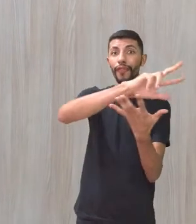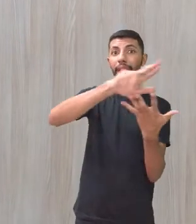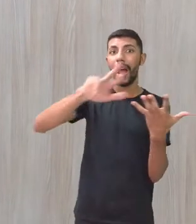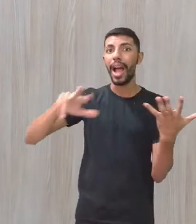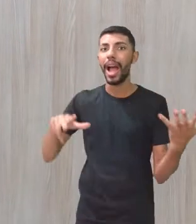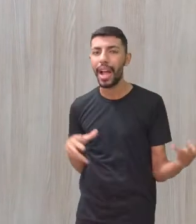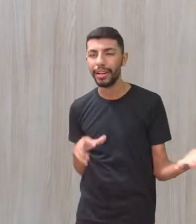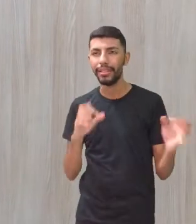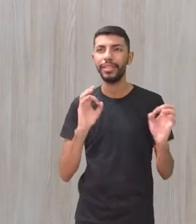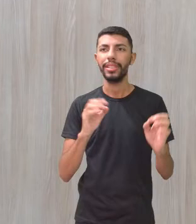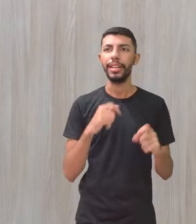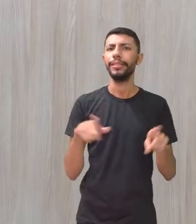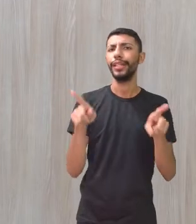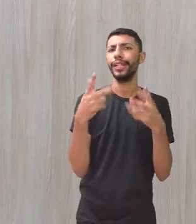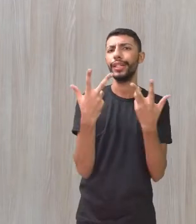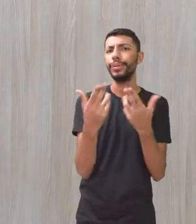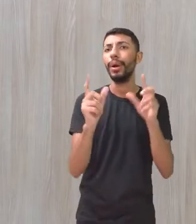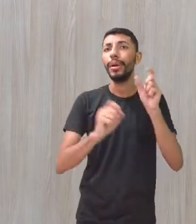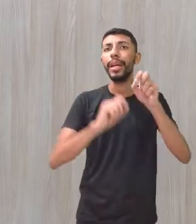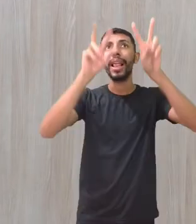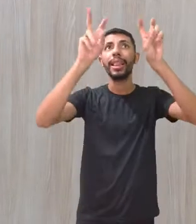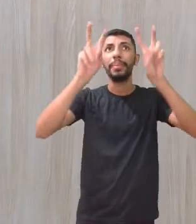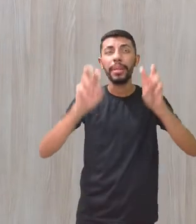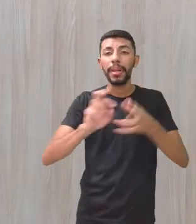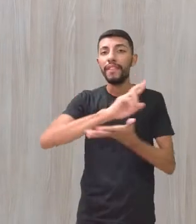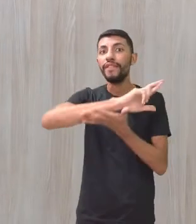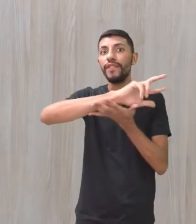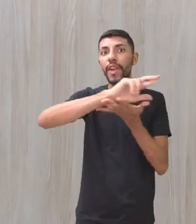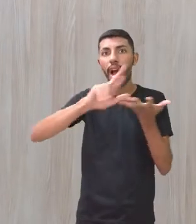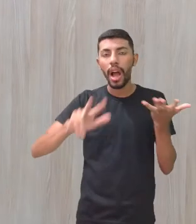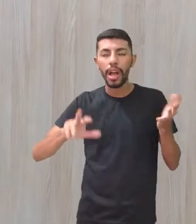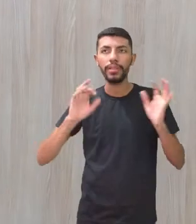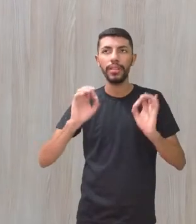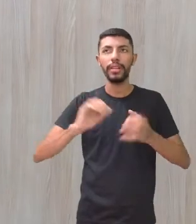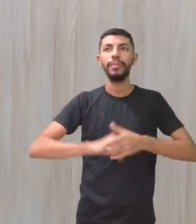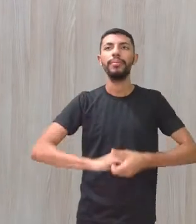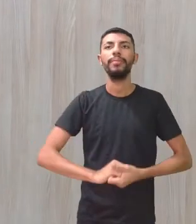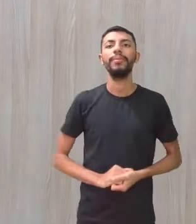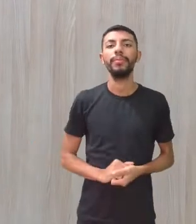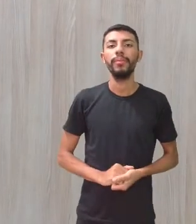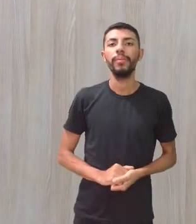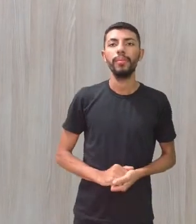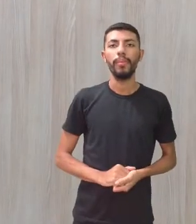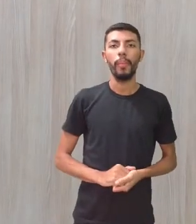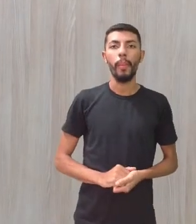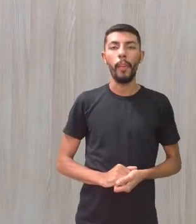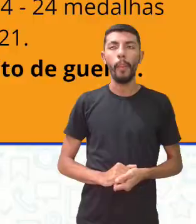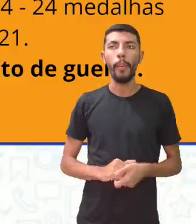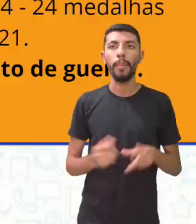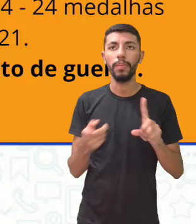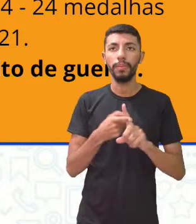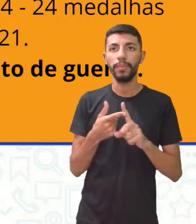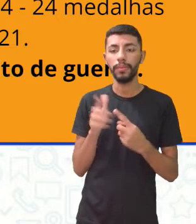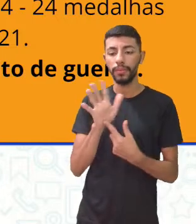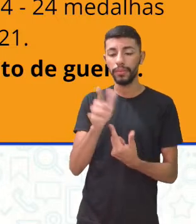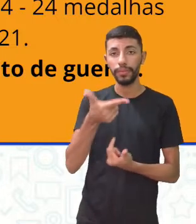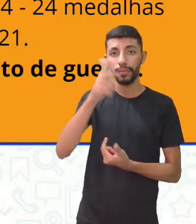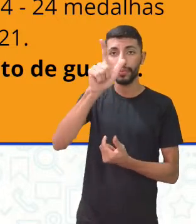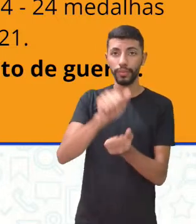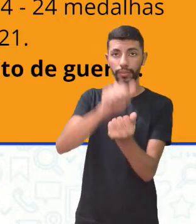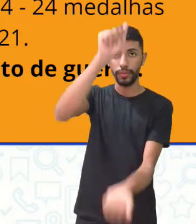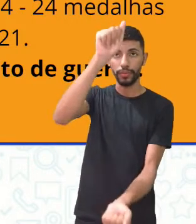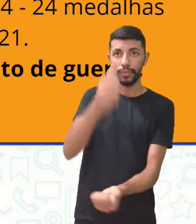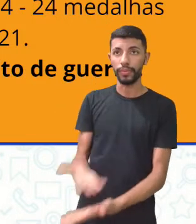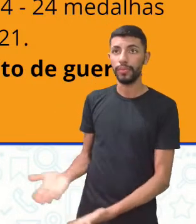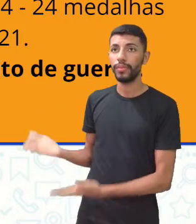temas diferentes sendo retratados também nos cartazes, certo? Eu trouxe um outro cartaz, diferente